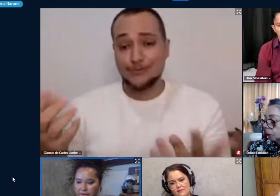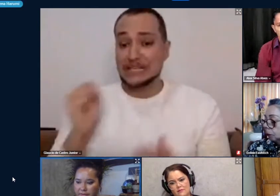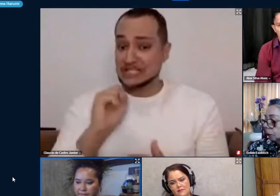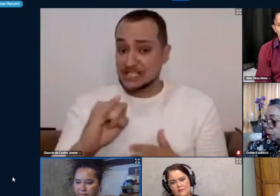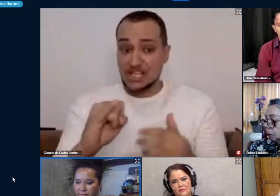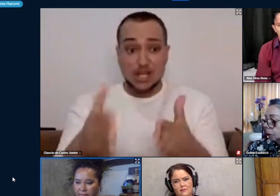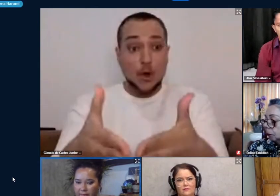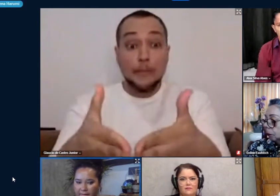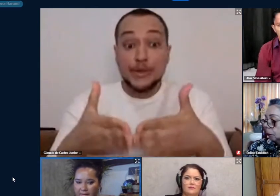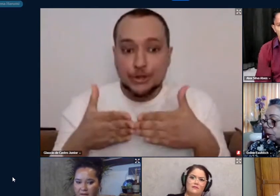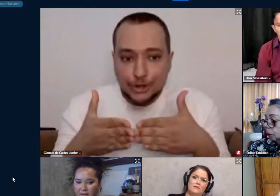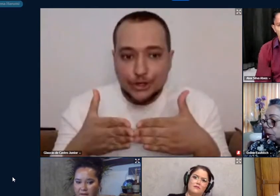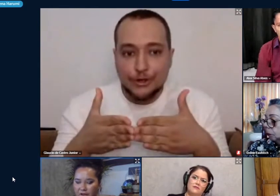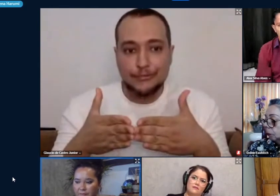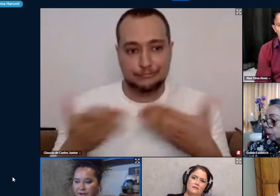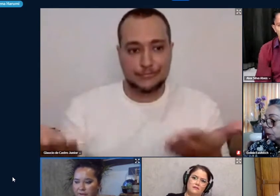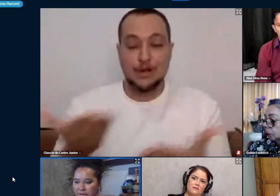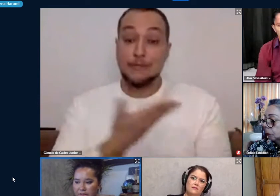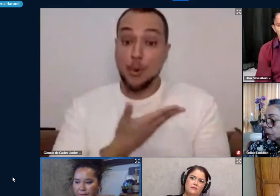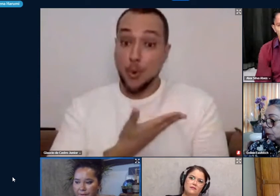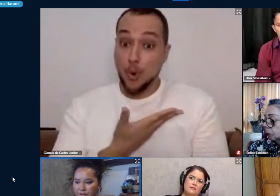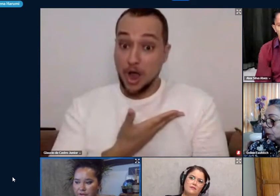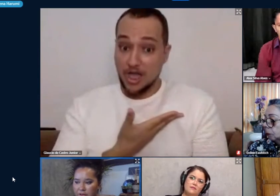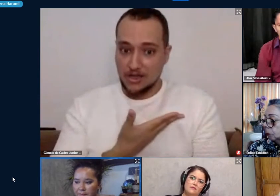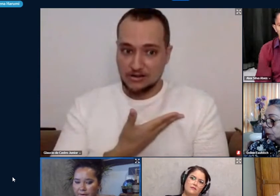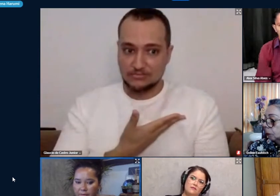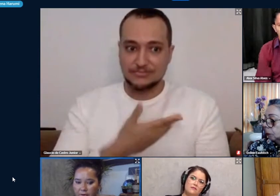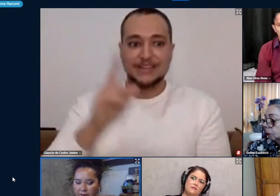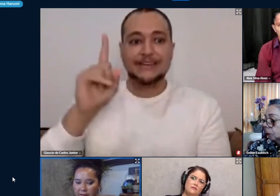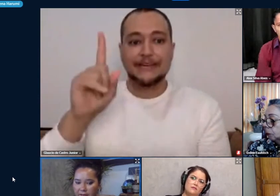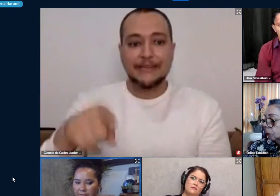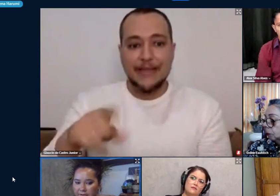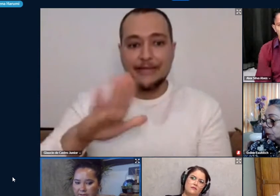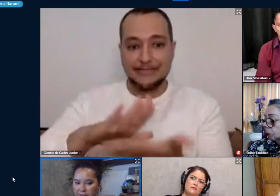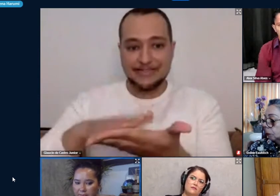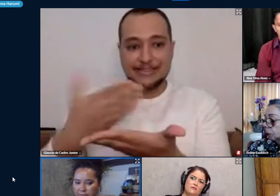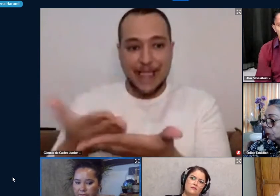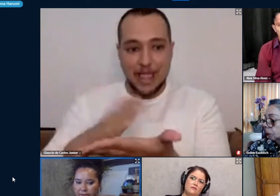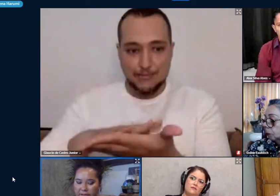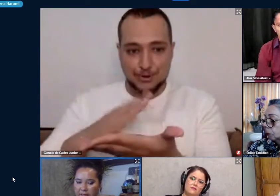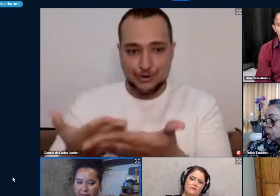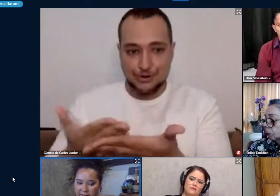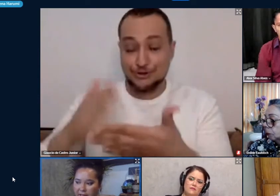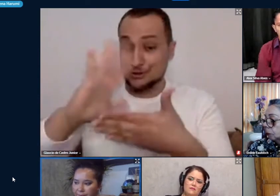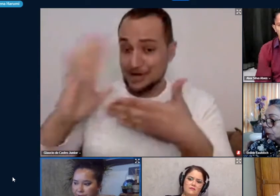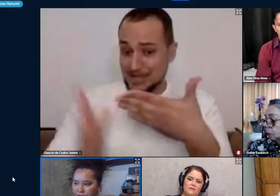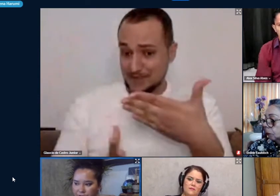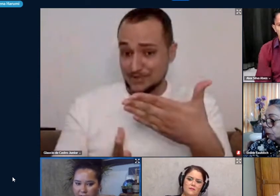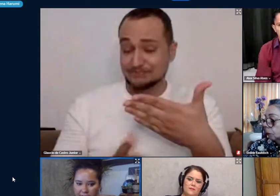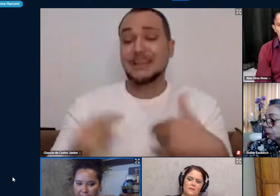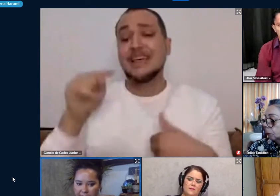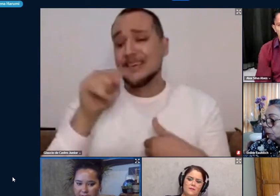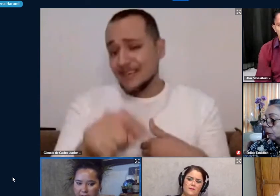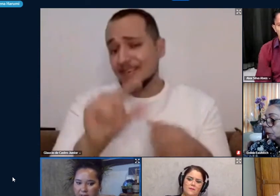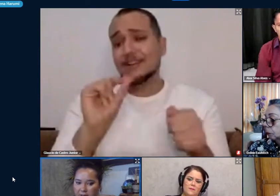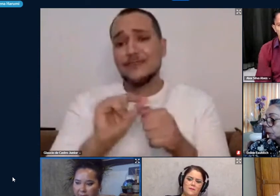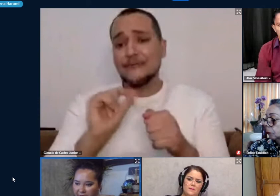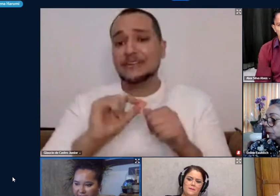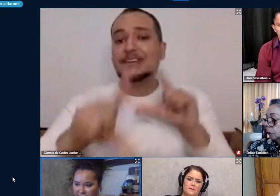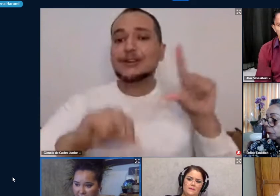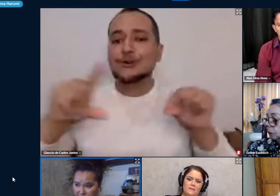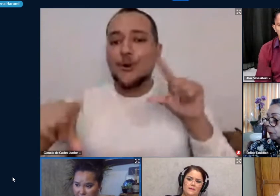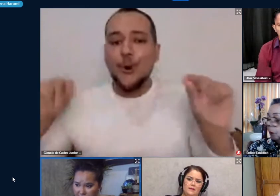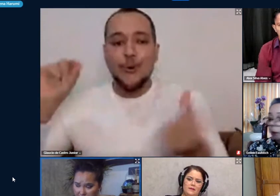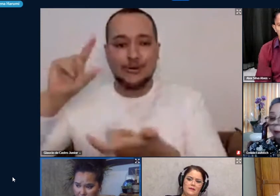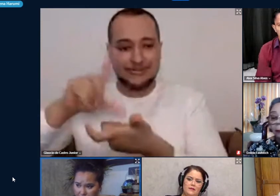Te adora. Então, imagina se eu pedir para um colega, por exemplo, que é intérprete de Libras,